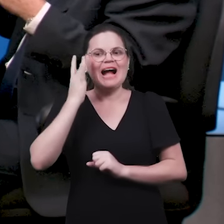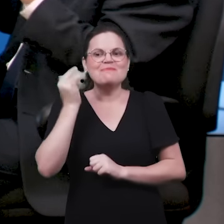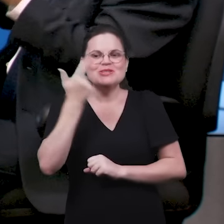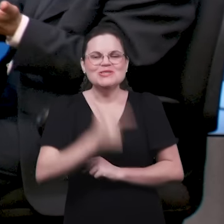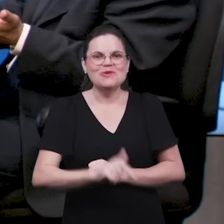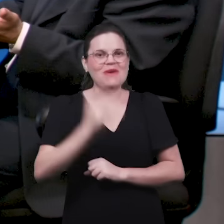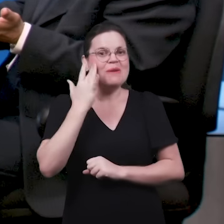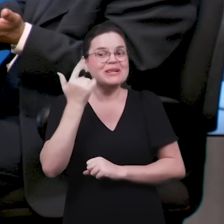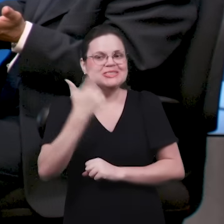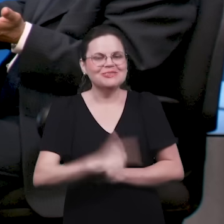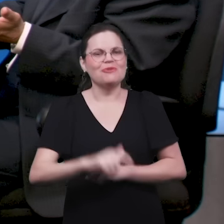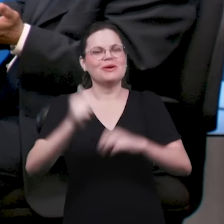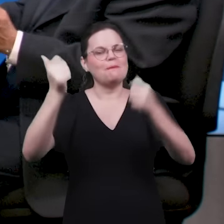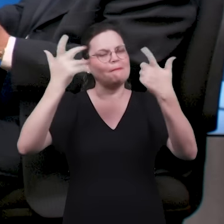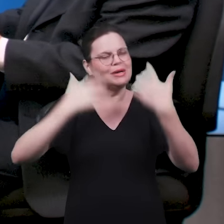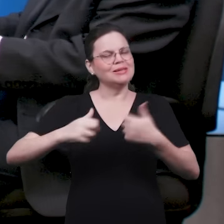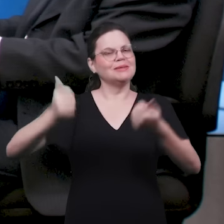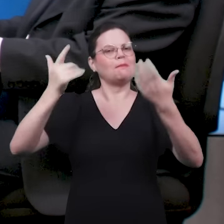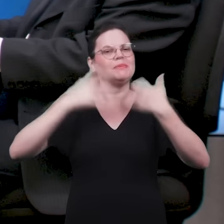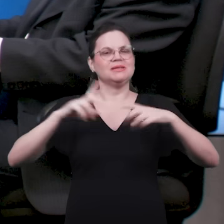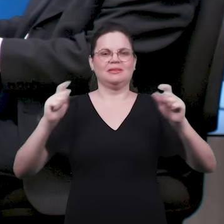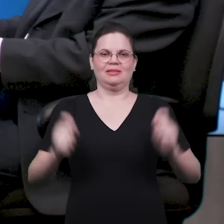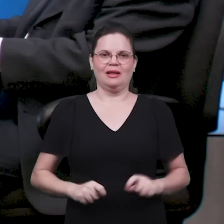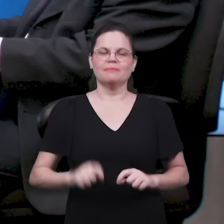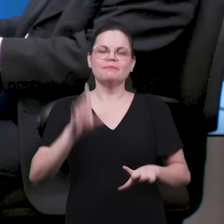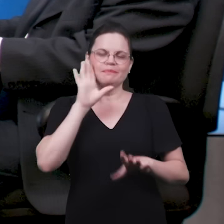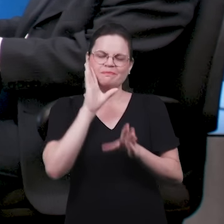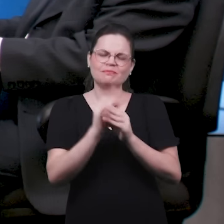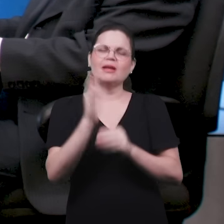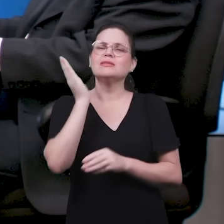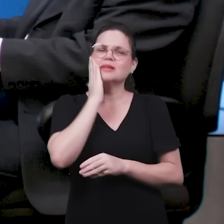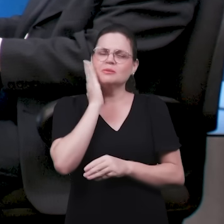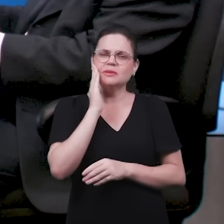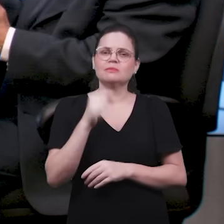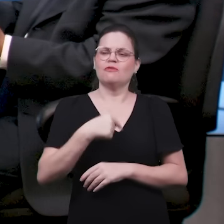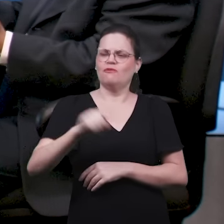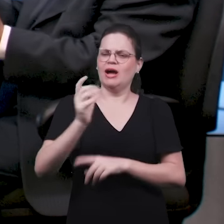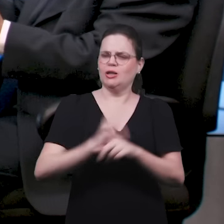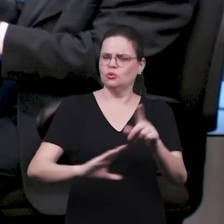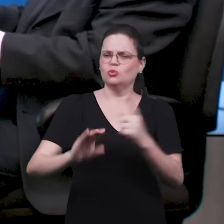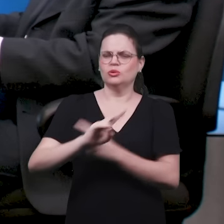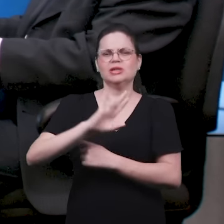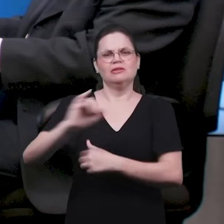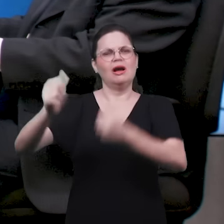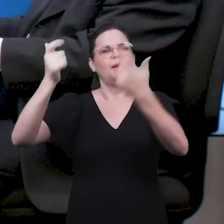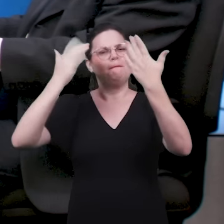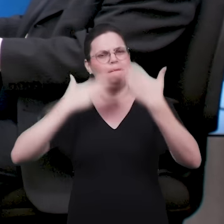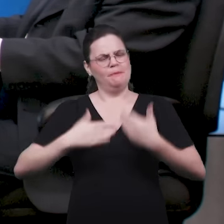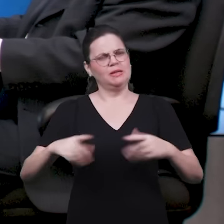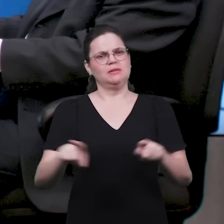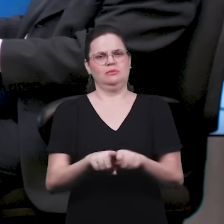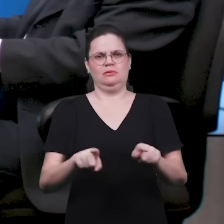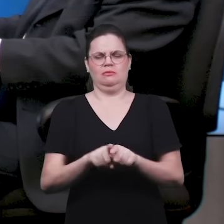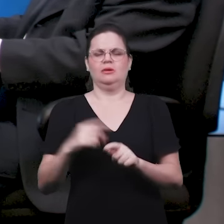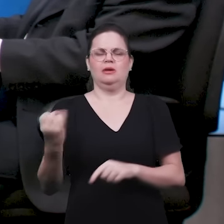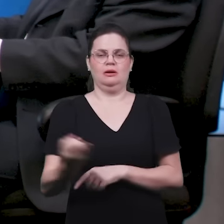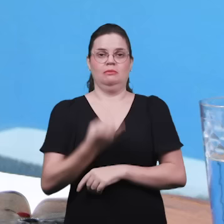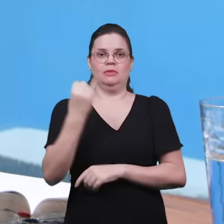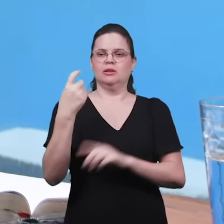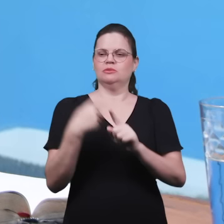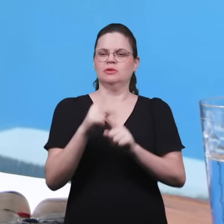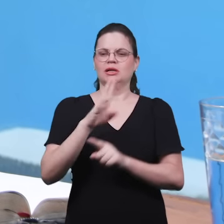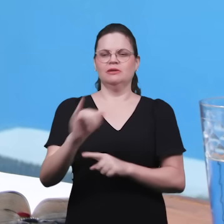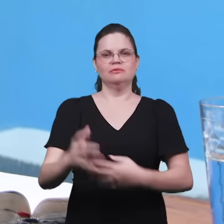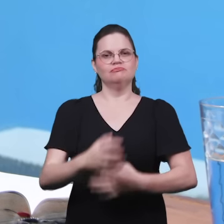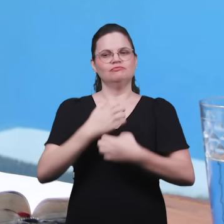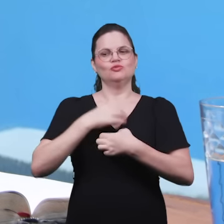no dia seguinte tem outra bênção a receber. E ele sabe que ele pode ir ao culto, que ele vai receber a outra bênção. Isso é importante. Ele vai receber a